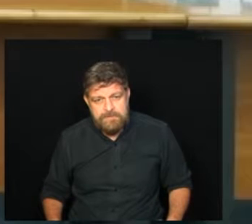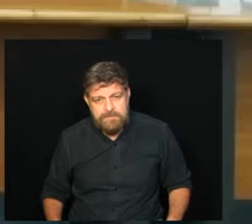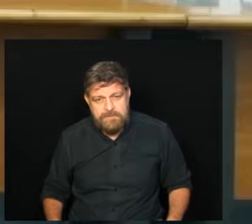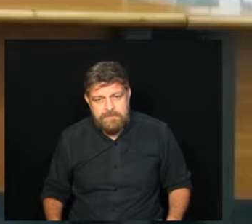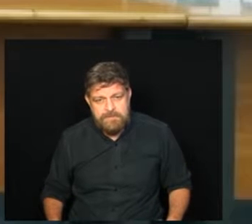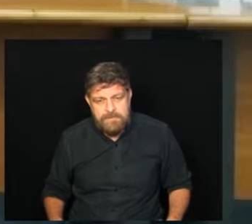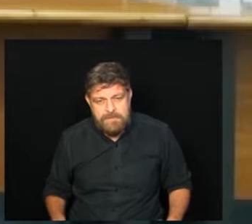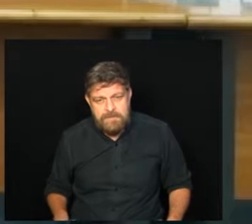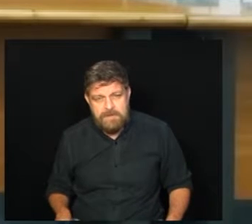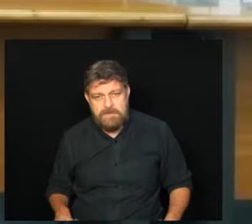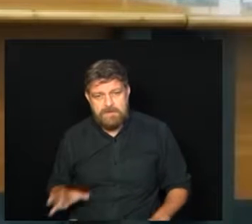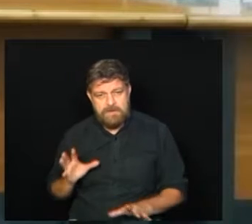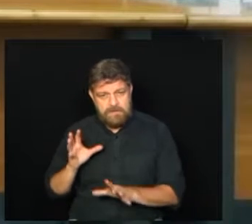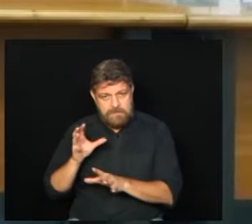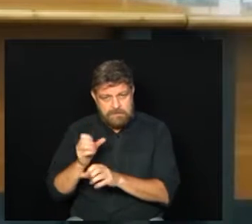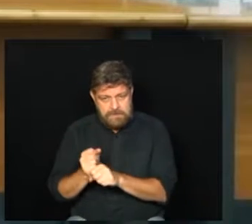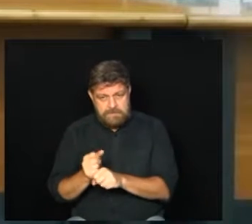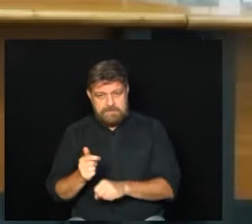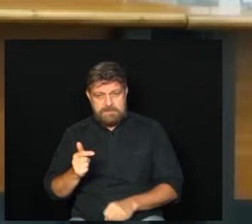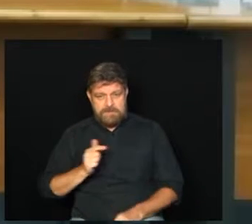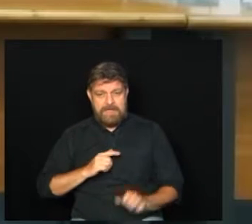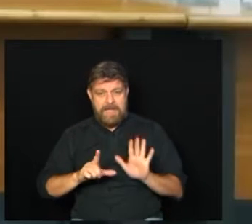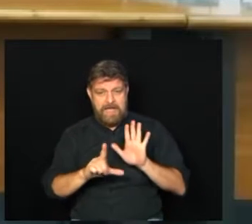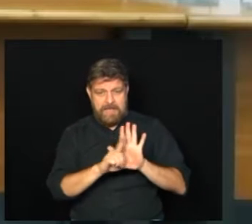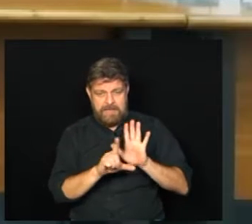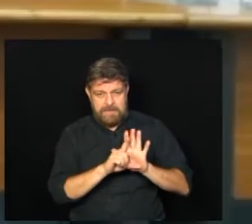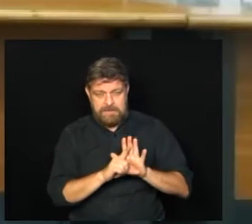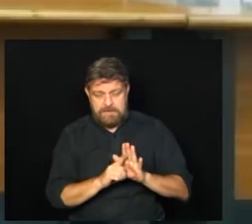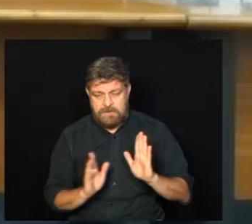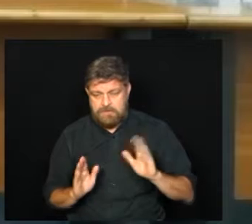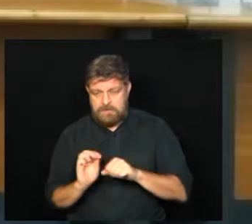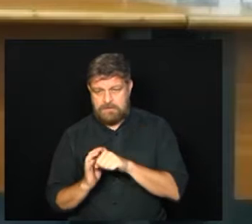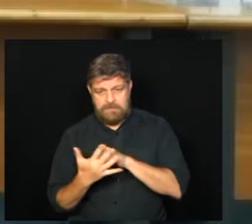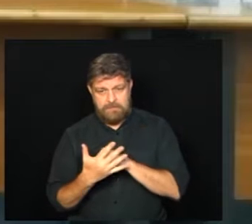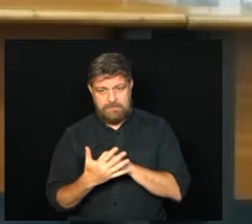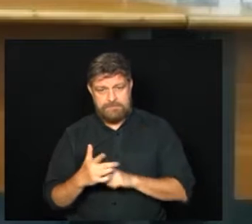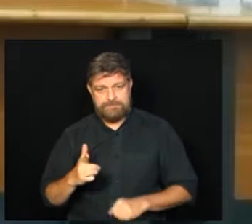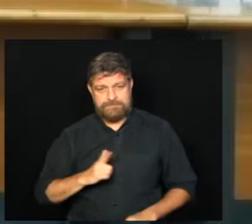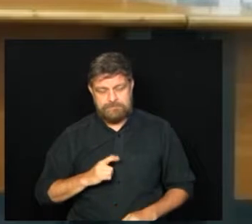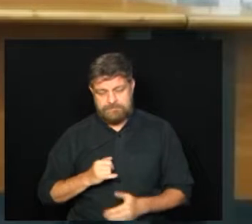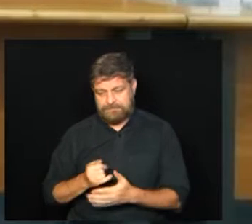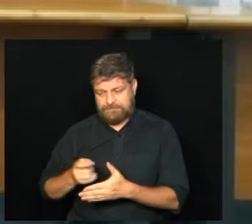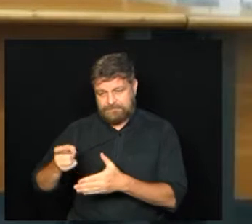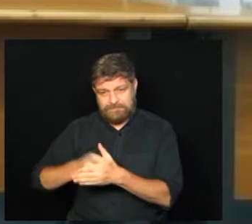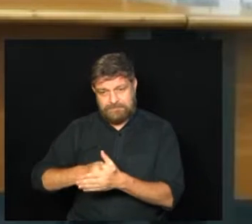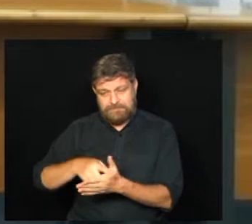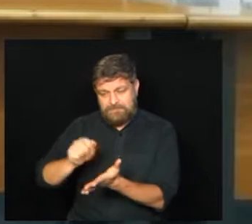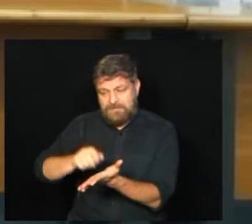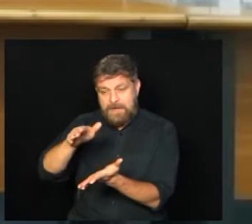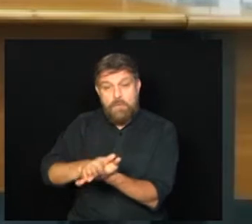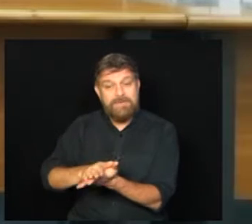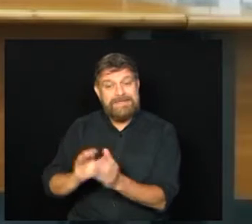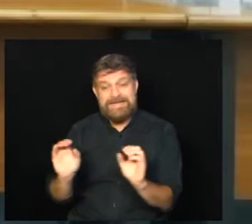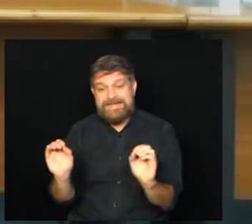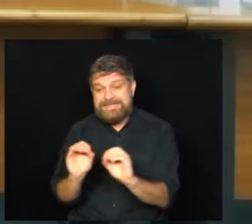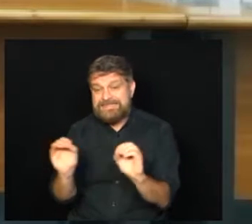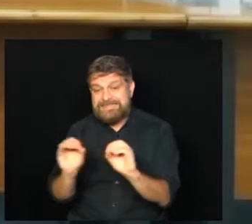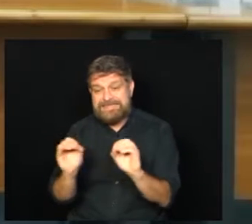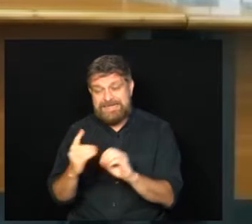o maior desconto possível que a lei permite, que é durante a pandemia você zerar juro e multa. 100%,